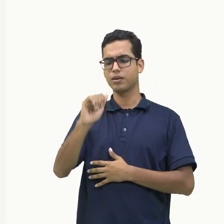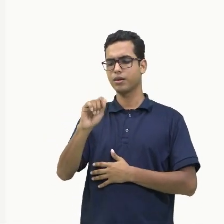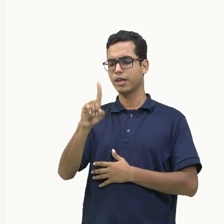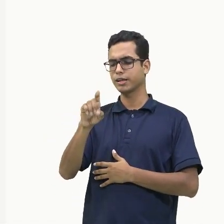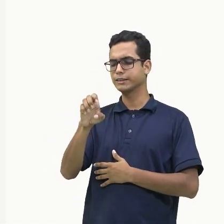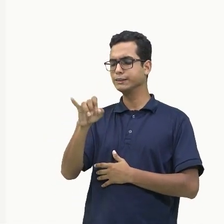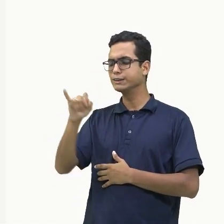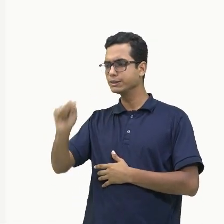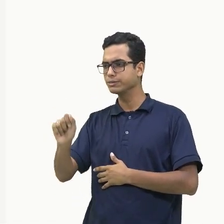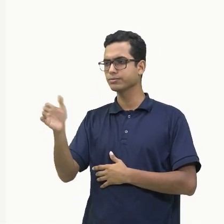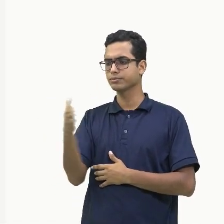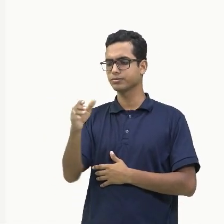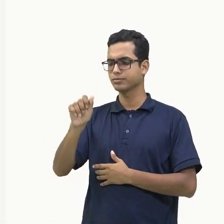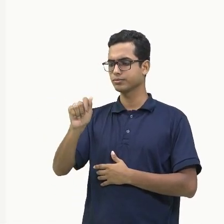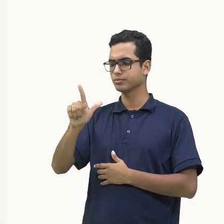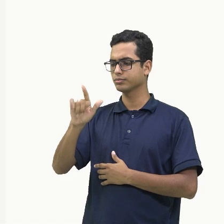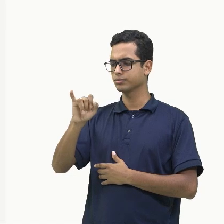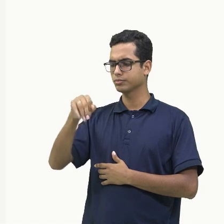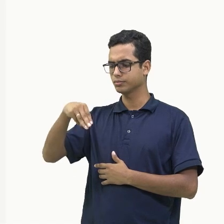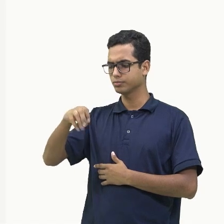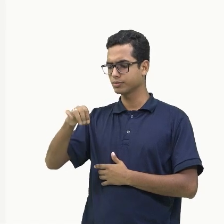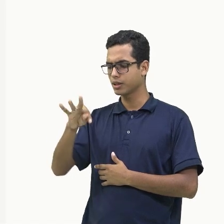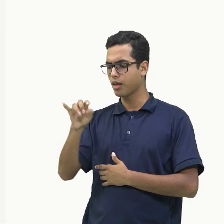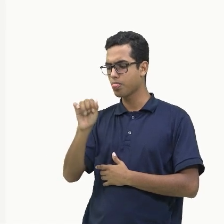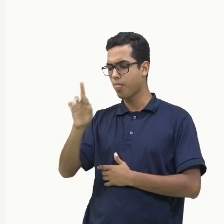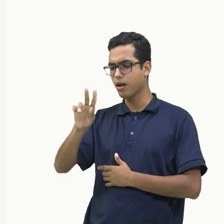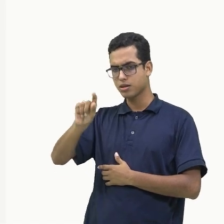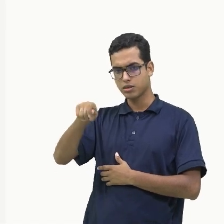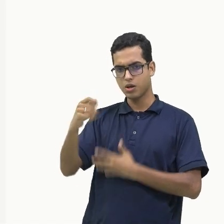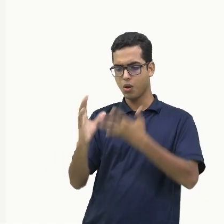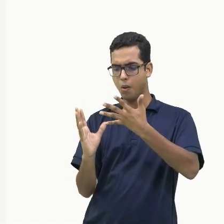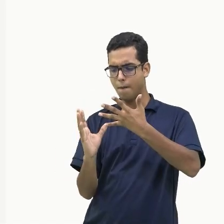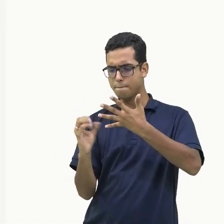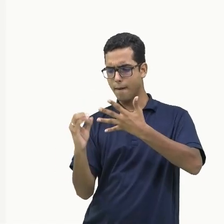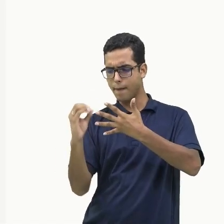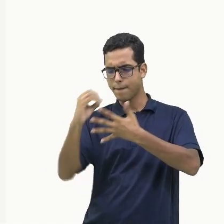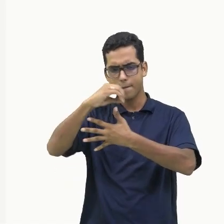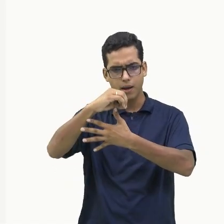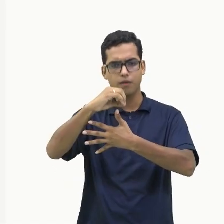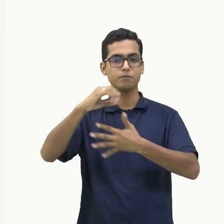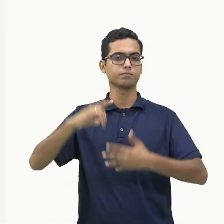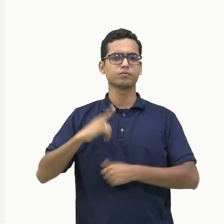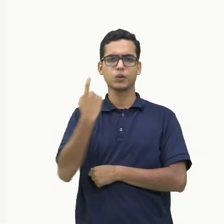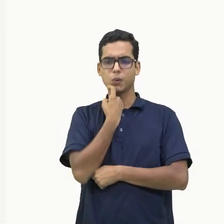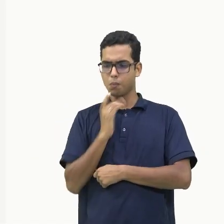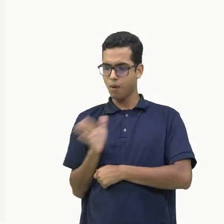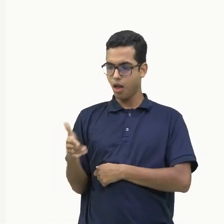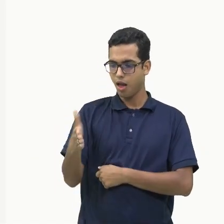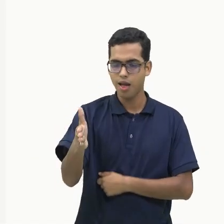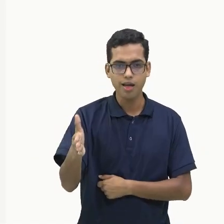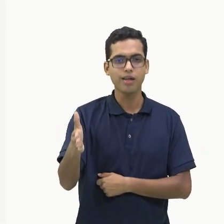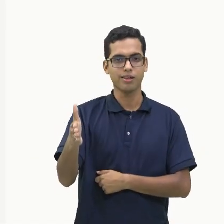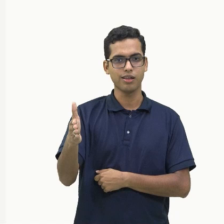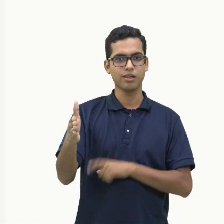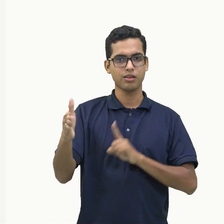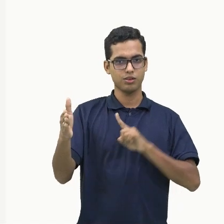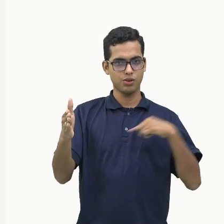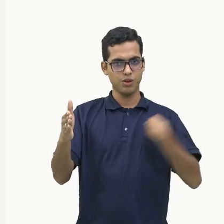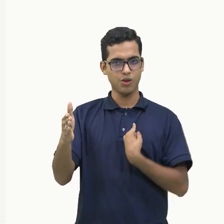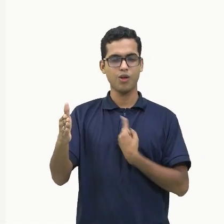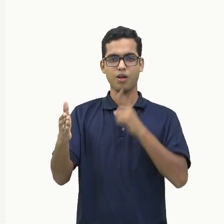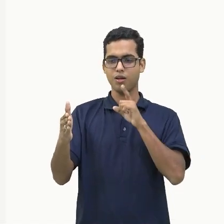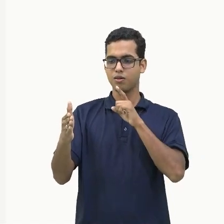essa água ela está contaminada, os seres vivos, como os peixes que servem de alimento para a gente, eles estão